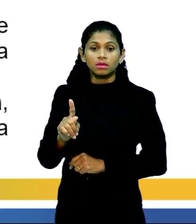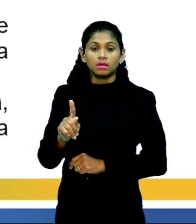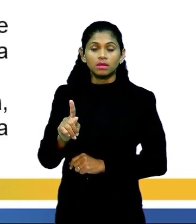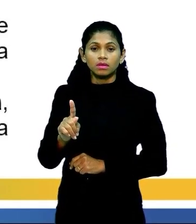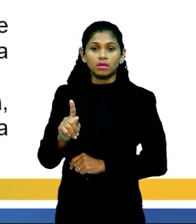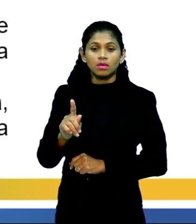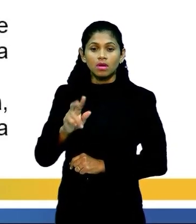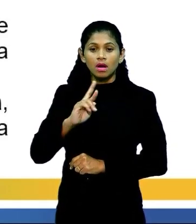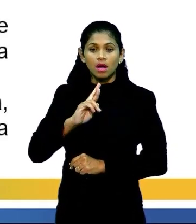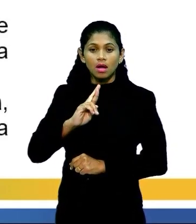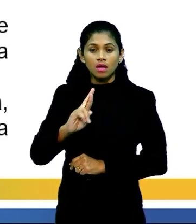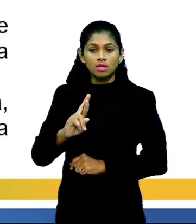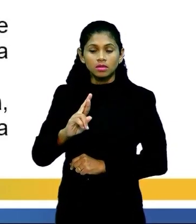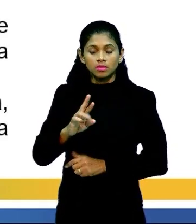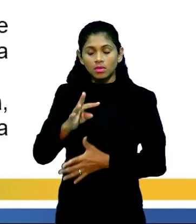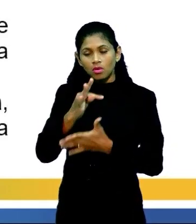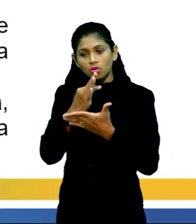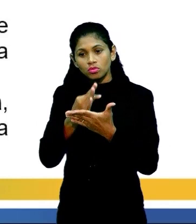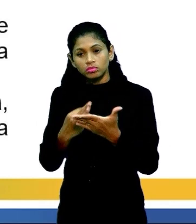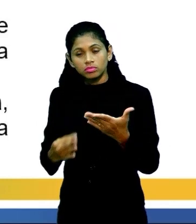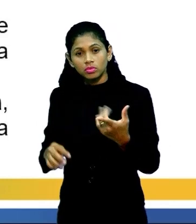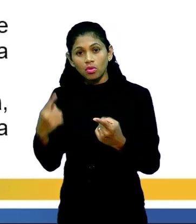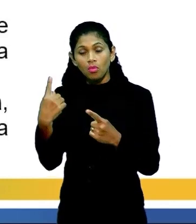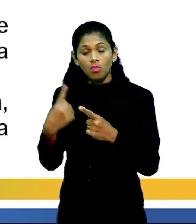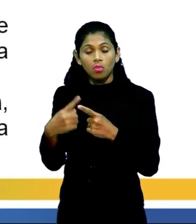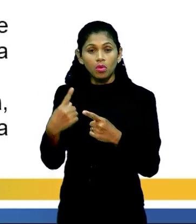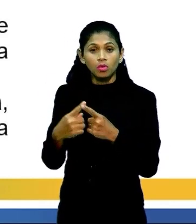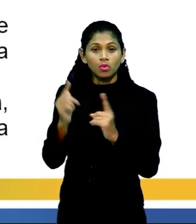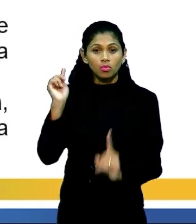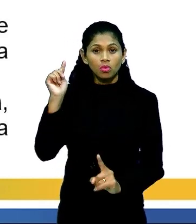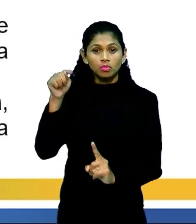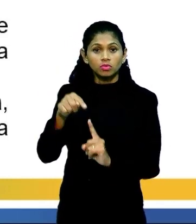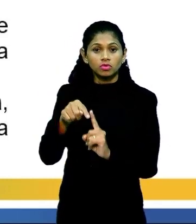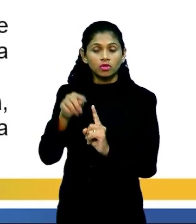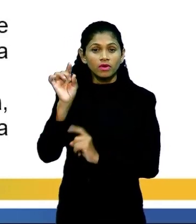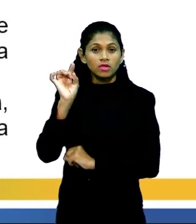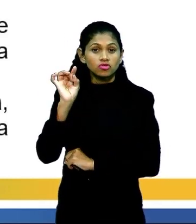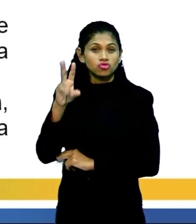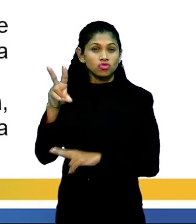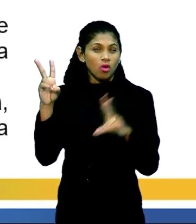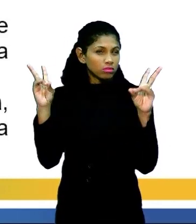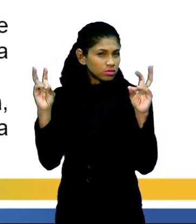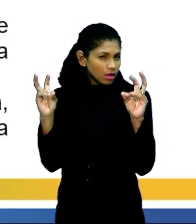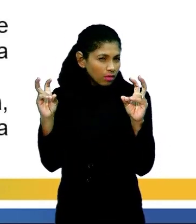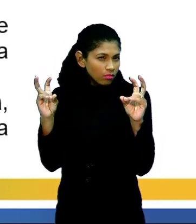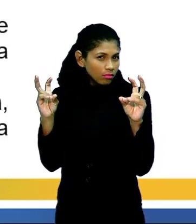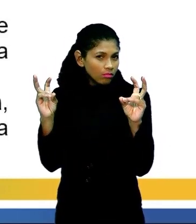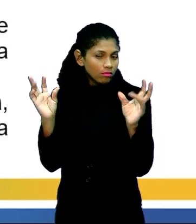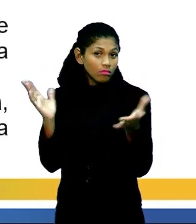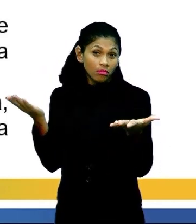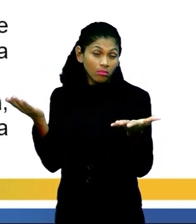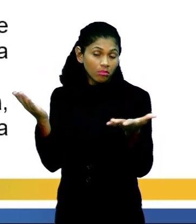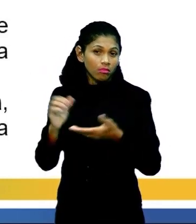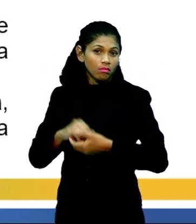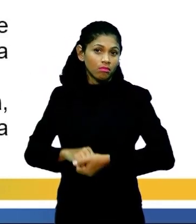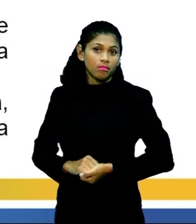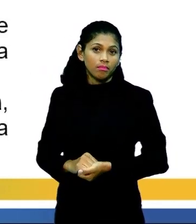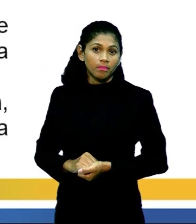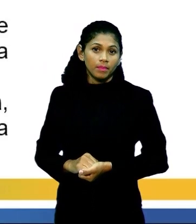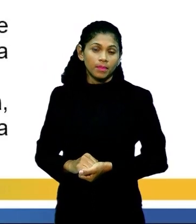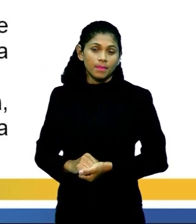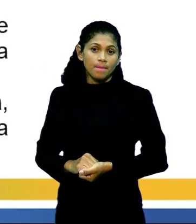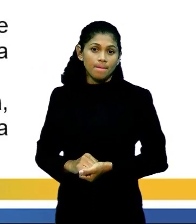a pergunta ao longo do texto, pois a intenção é que ela sirva apenas como título. Seria essa a resposta?